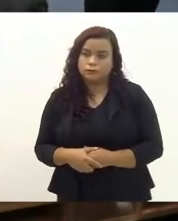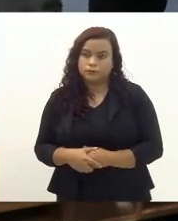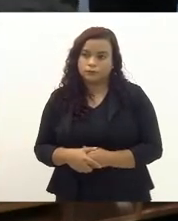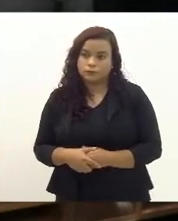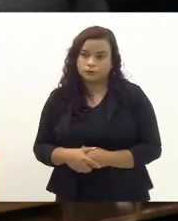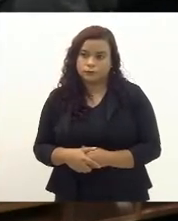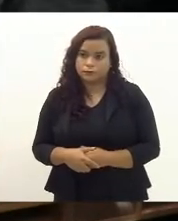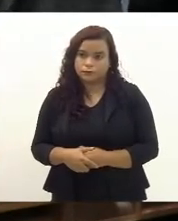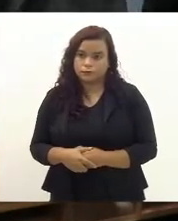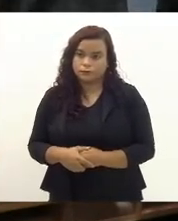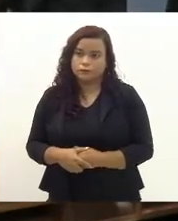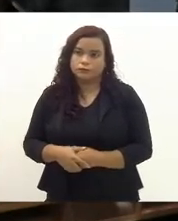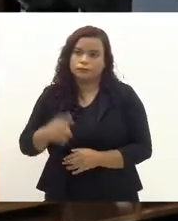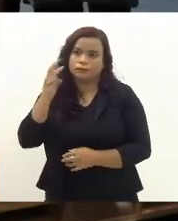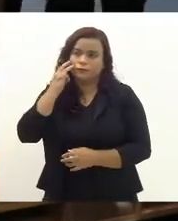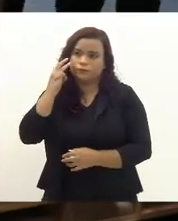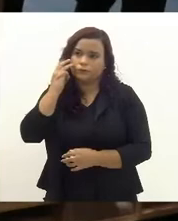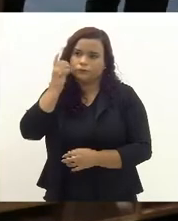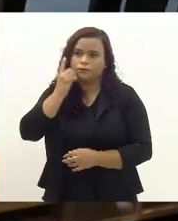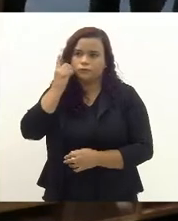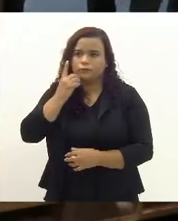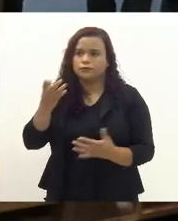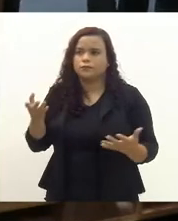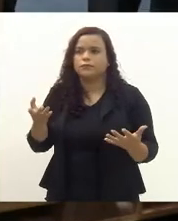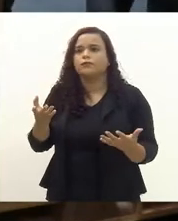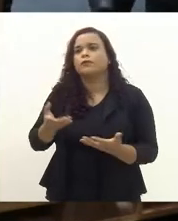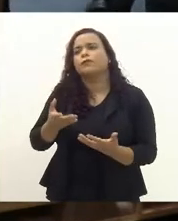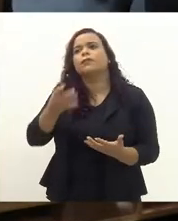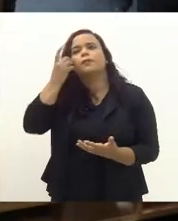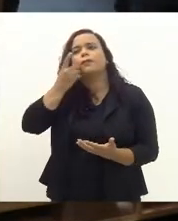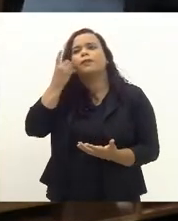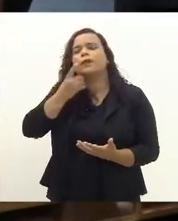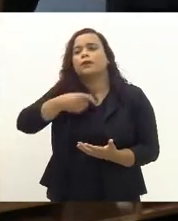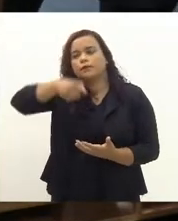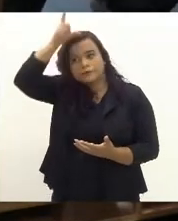o resultado waldeck Carneiro Deputado Luiz de Paula